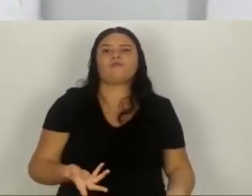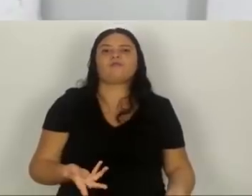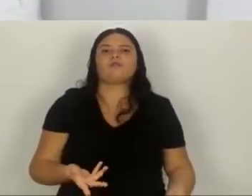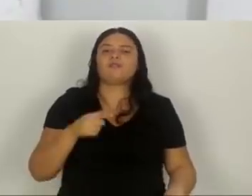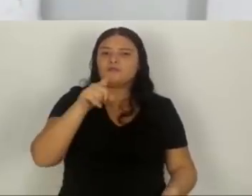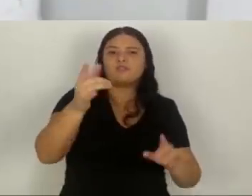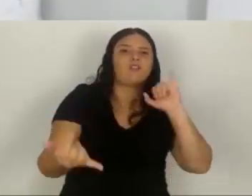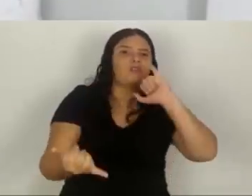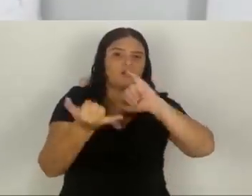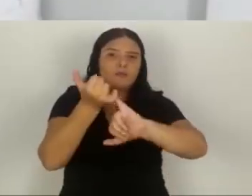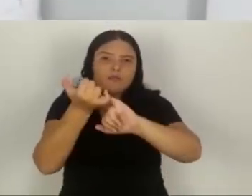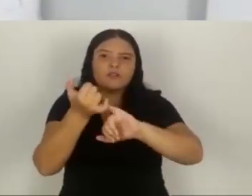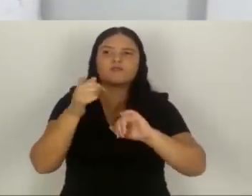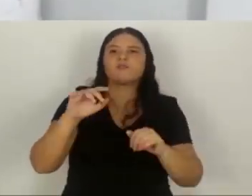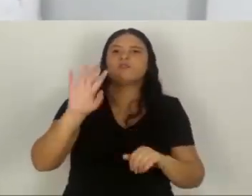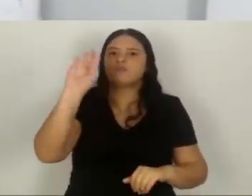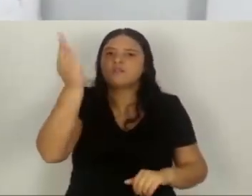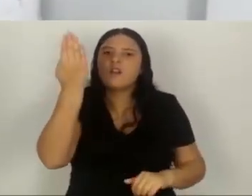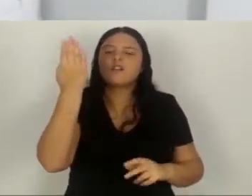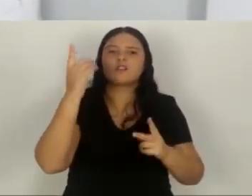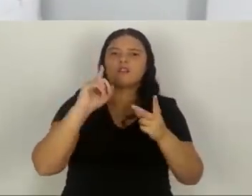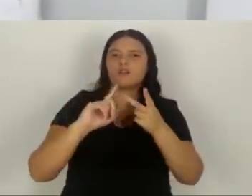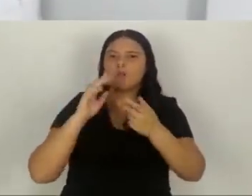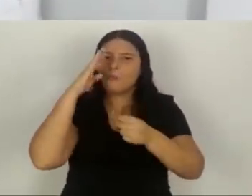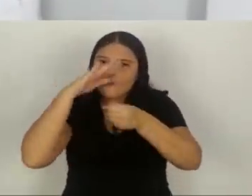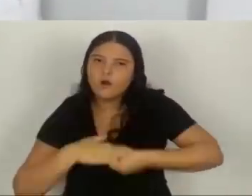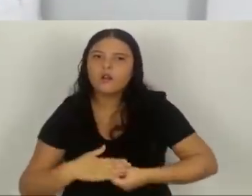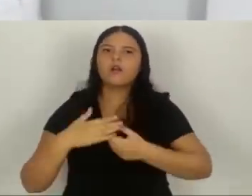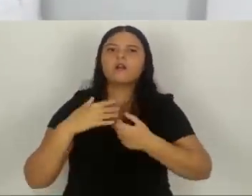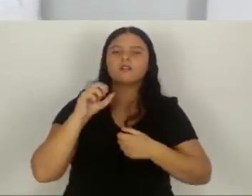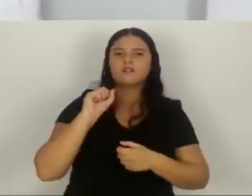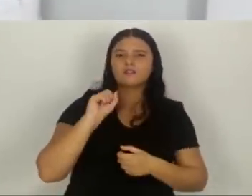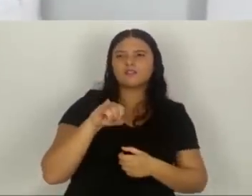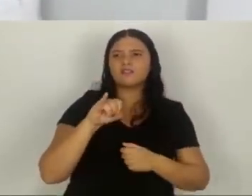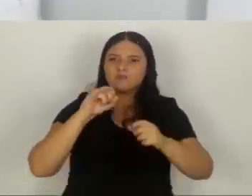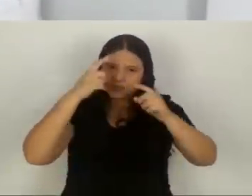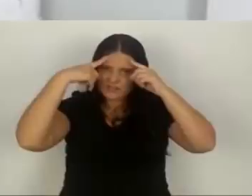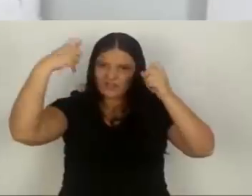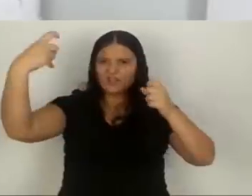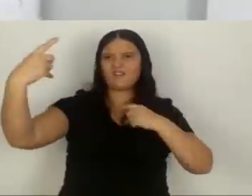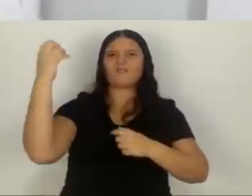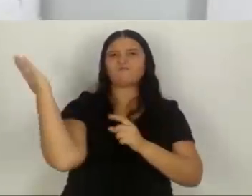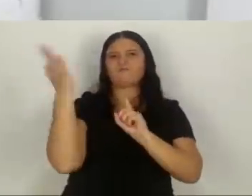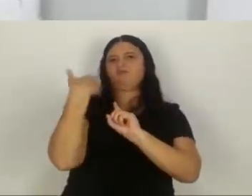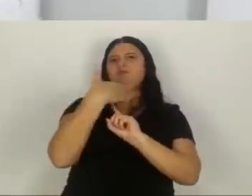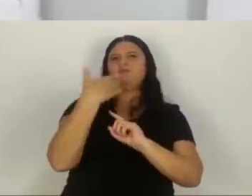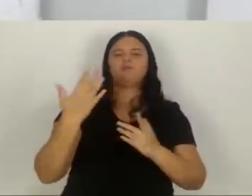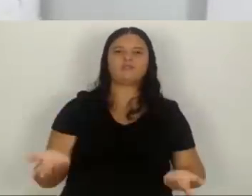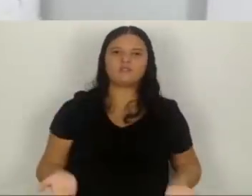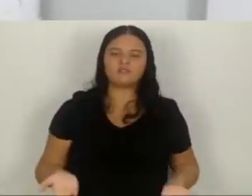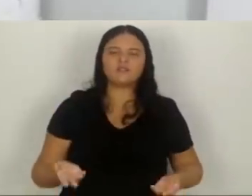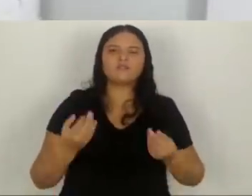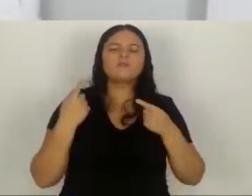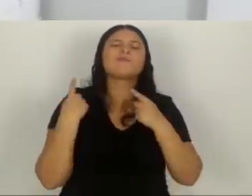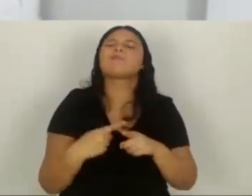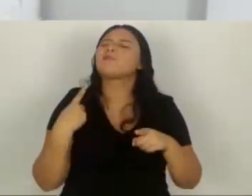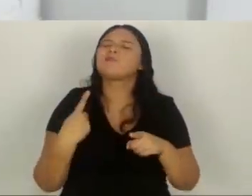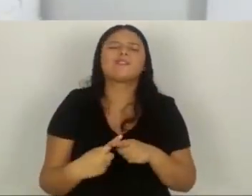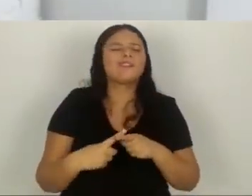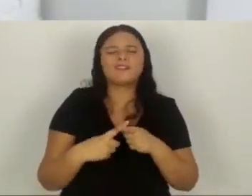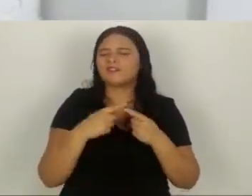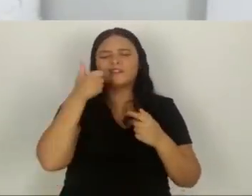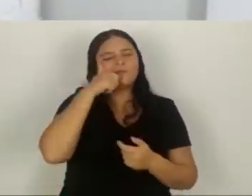é traída, onde você é humilhada, e se você ousar se rebelar, você ainda apanha. Por que que uma mulher